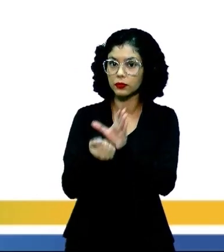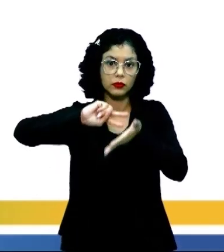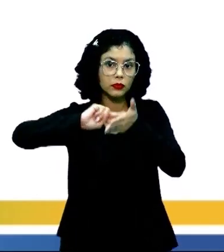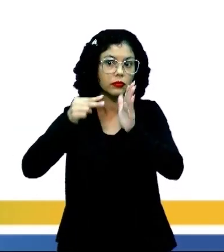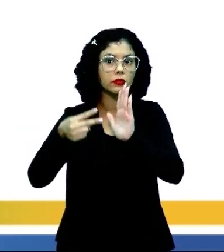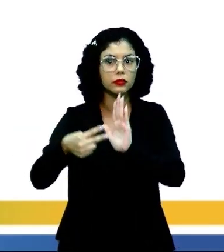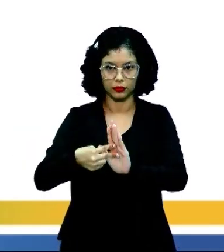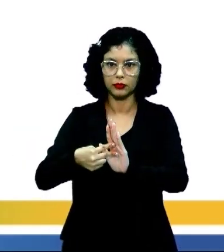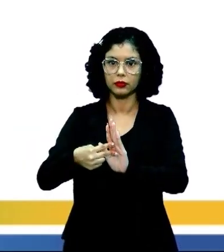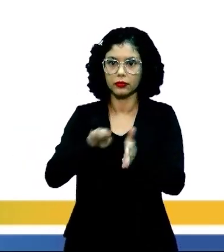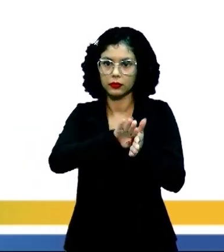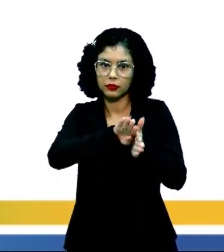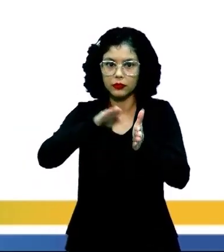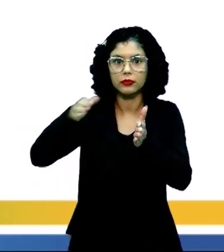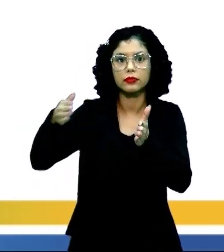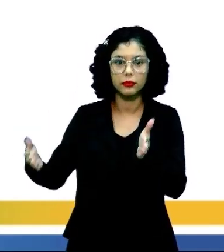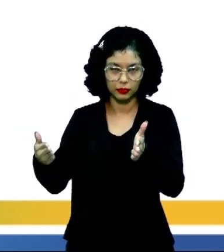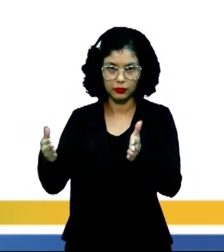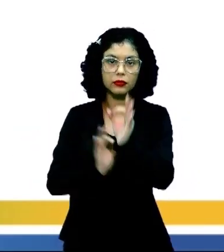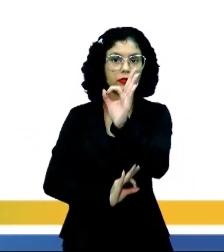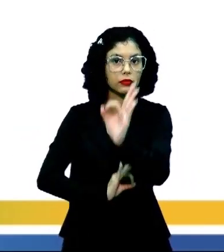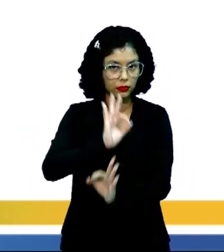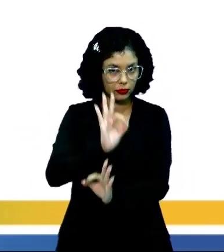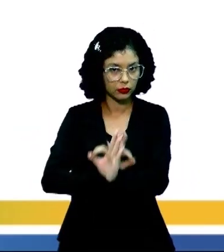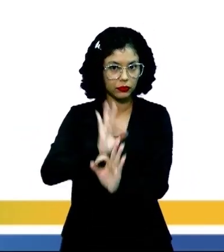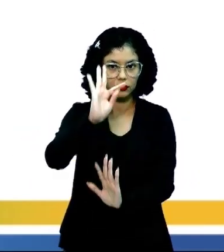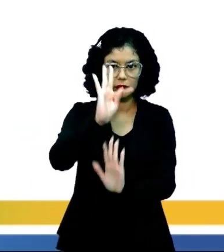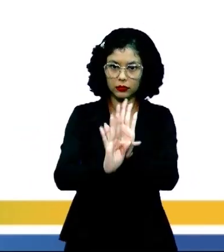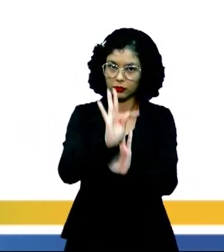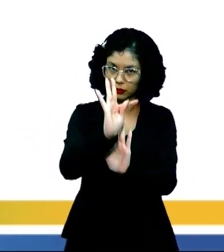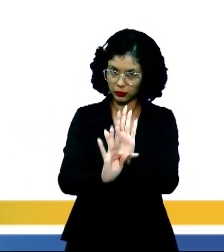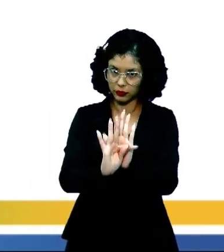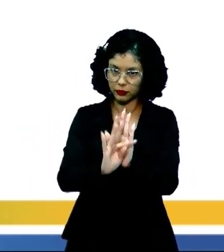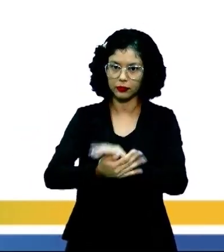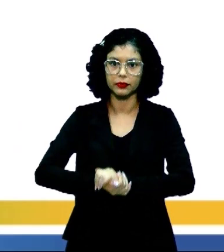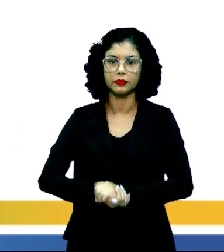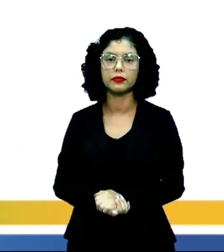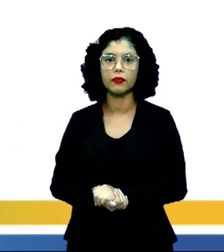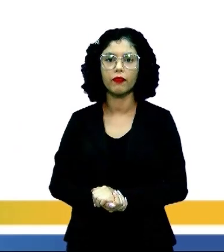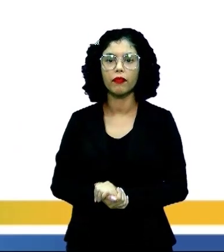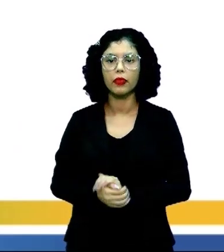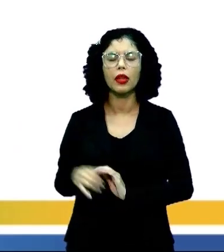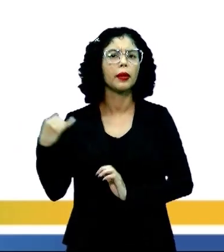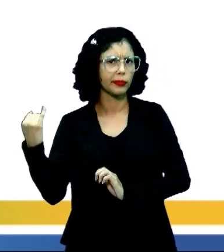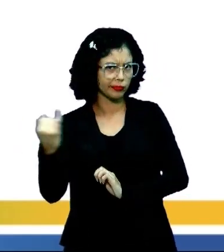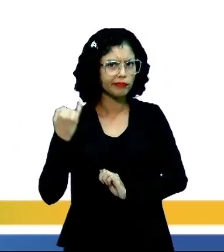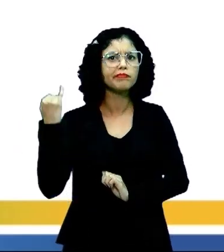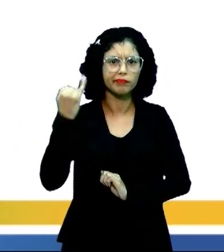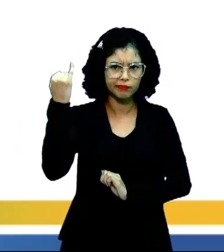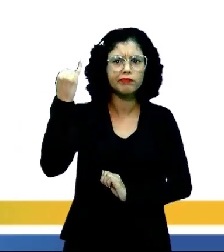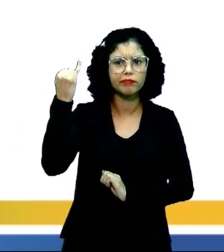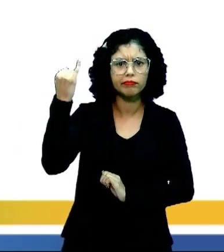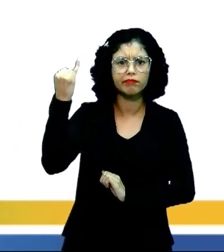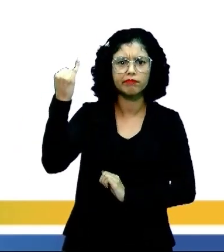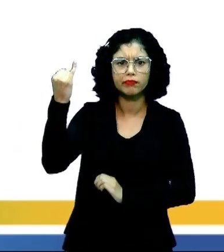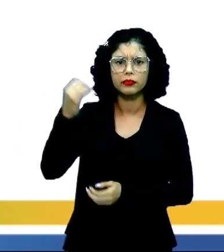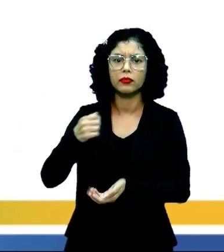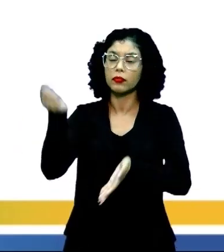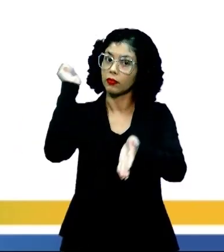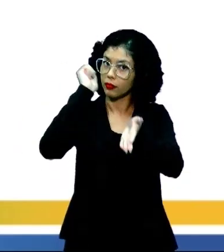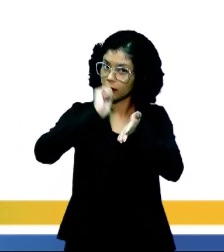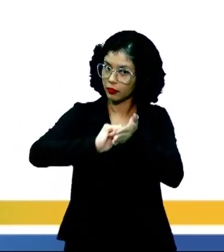produção de significado. Esse significado a partir de uma organização textual. Ela é tão